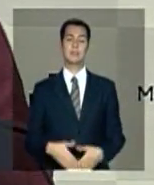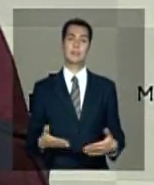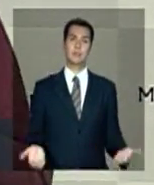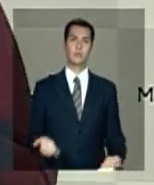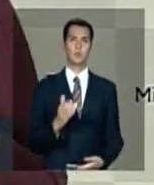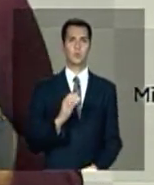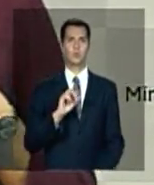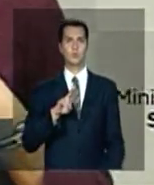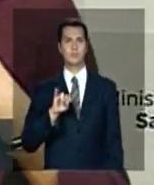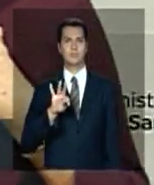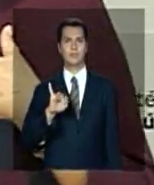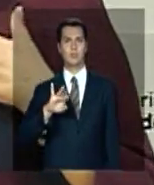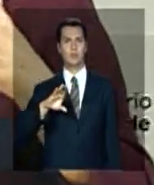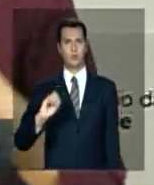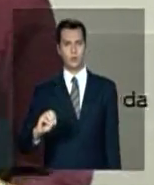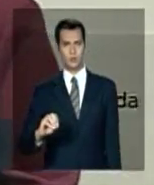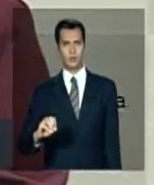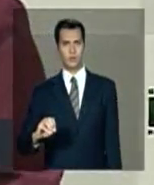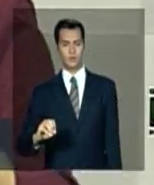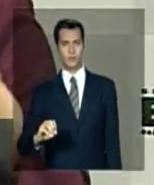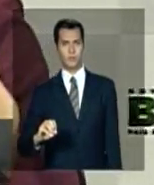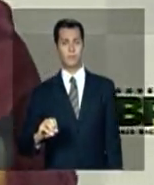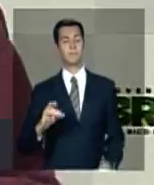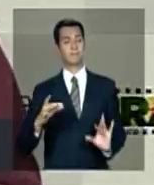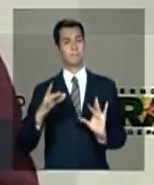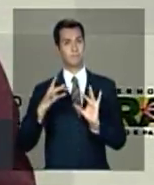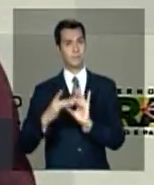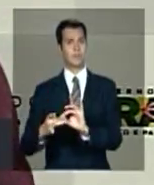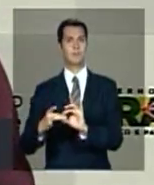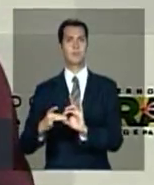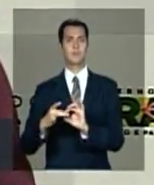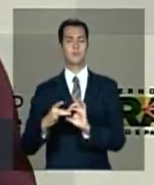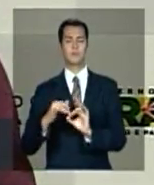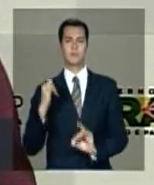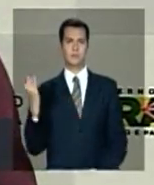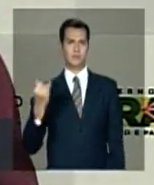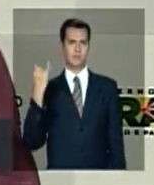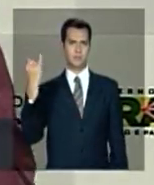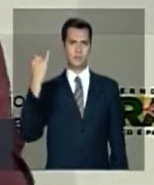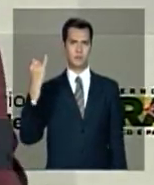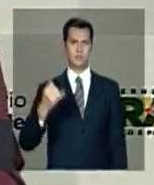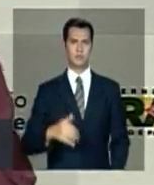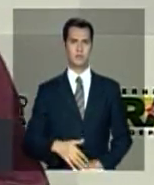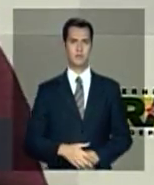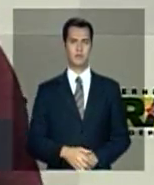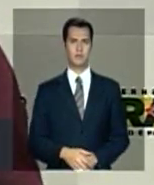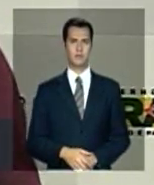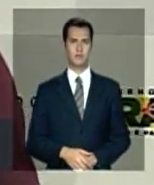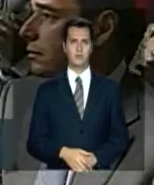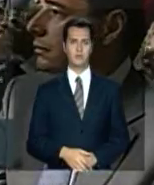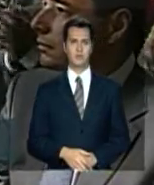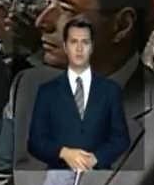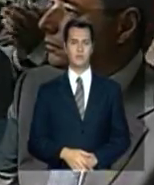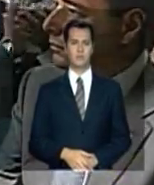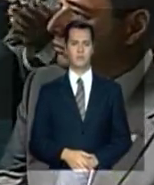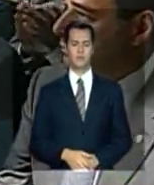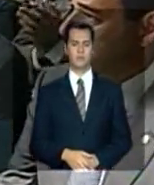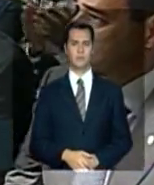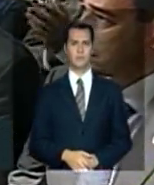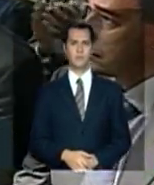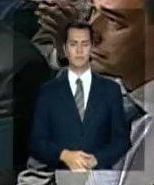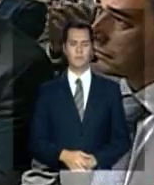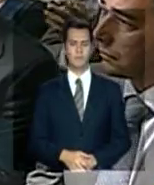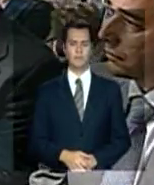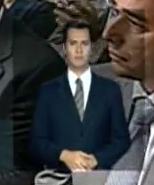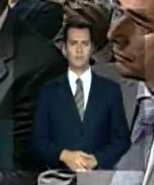custeio para ser parceiro no custeio é uma coisa importante 5 o seu parceiro meu gostoso